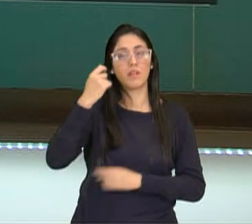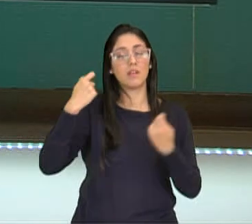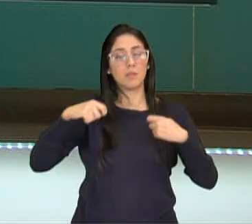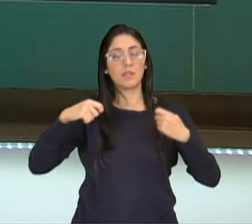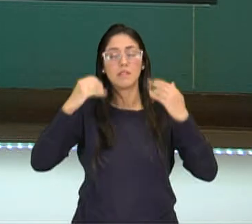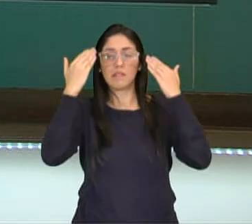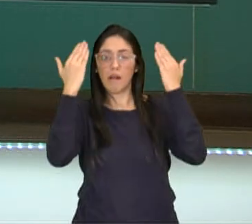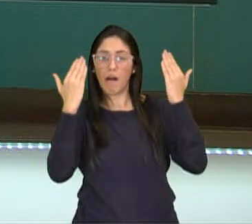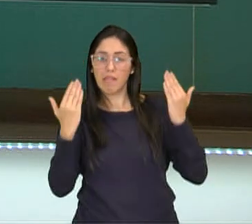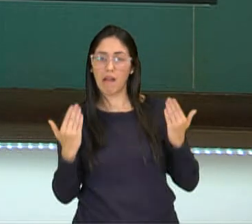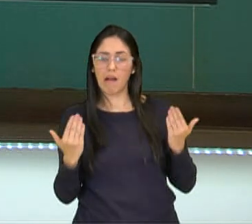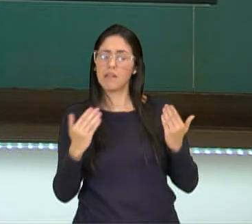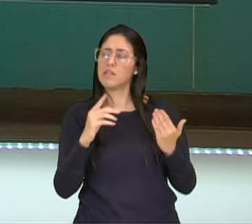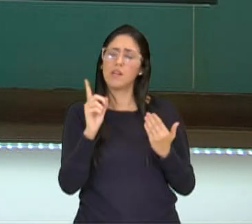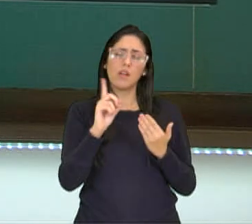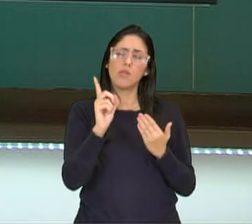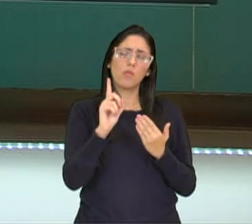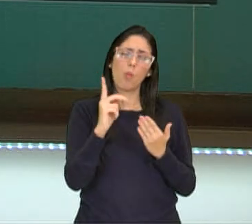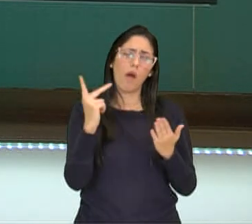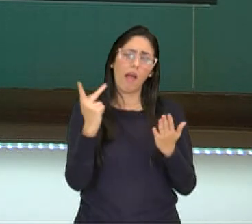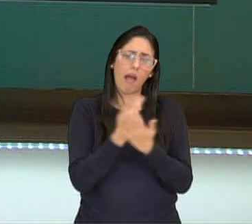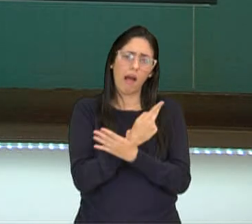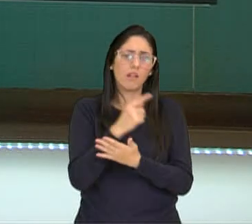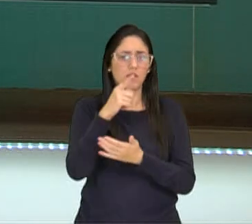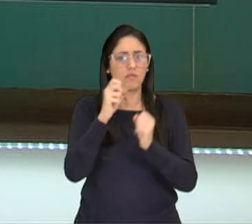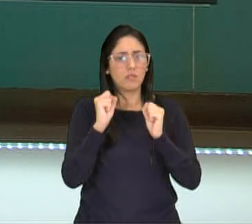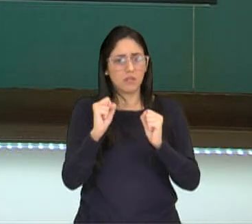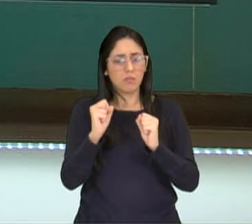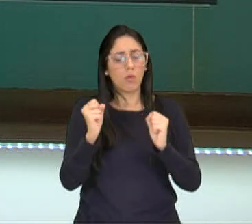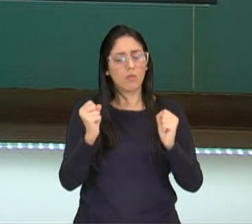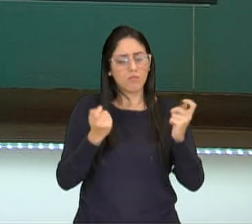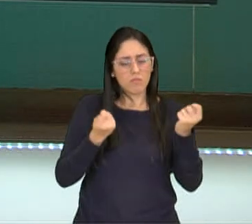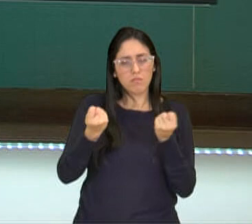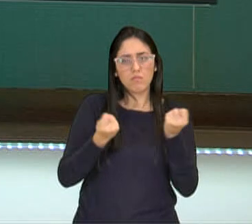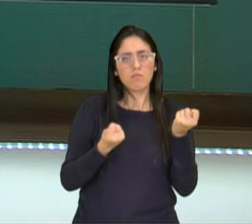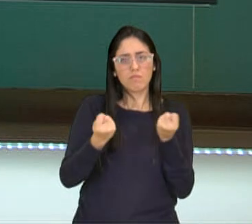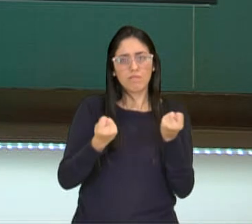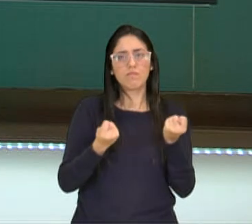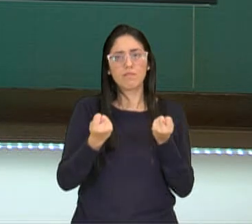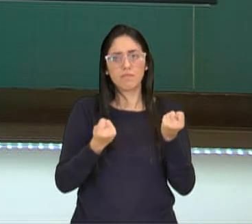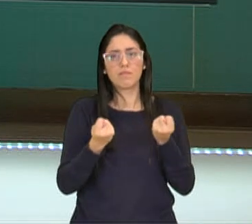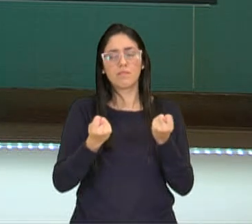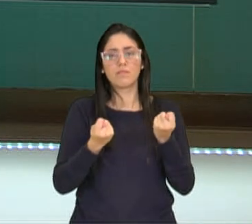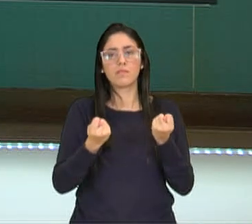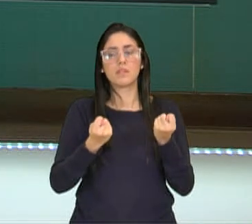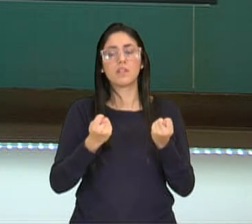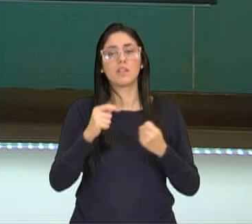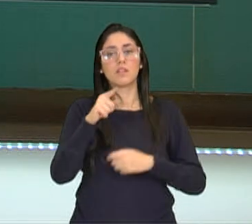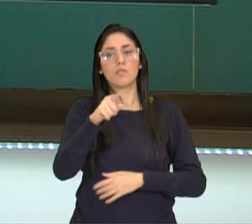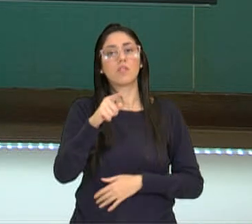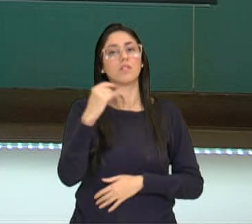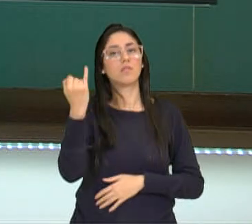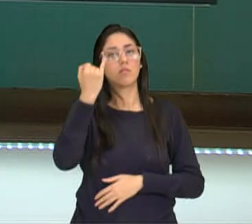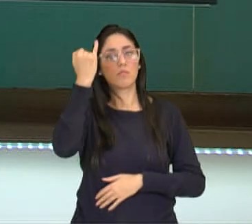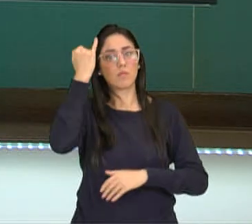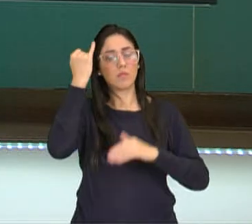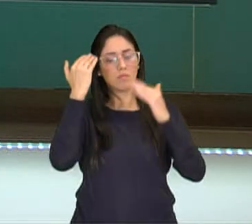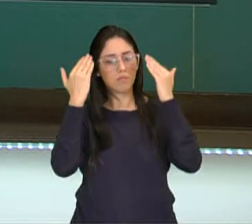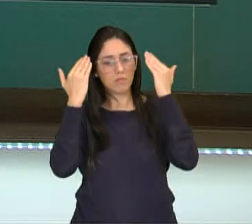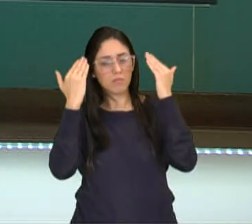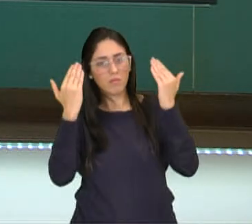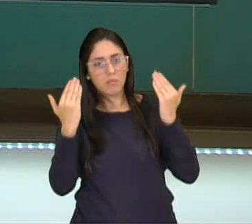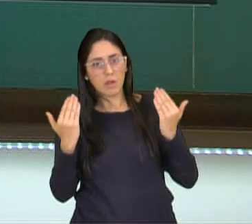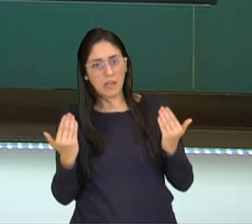análise. Não tem nada errado de você fazer essas compras. Só que você tem que fazer uma análise se vale a pena, nessa